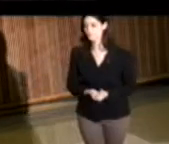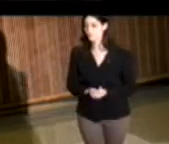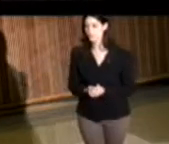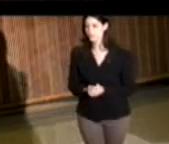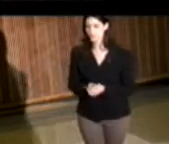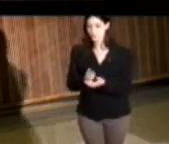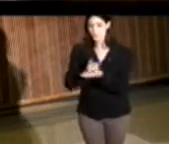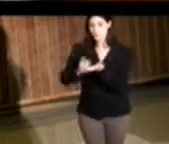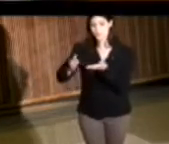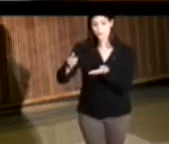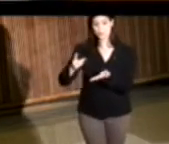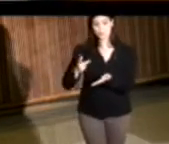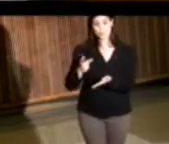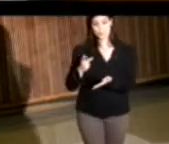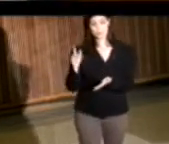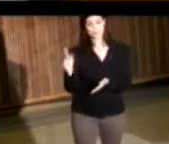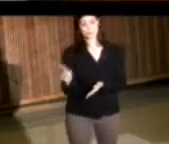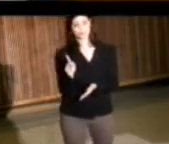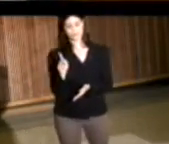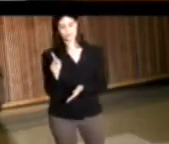e importância.